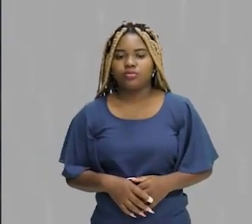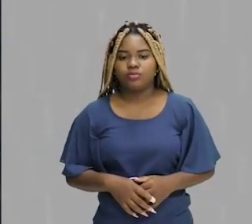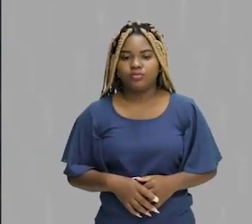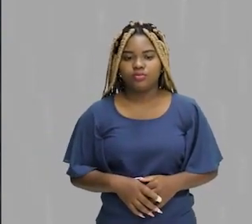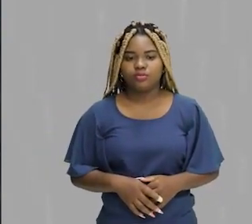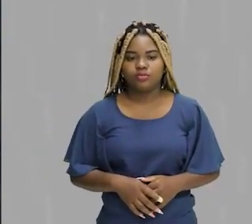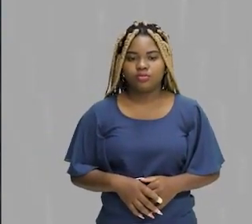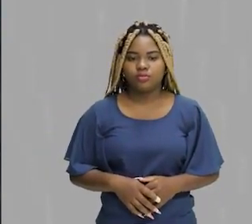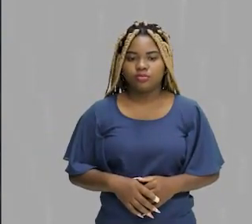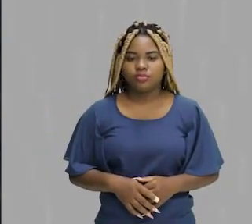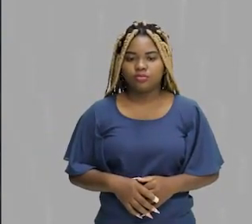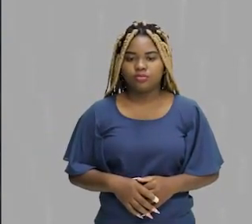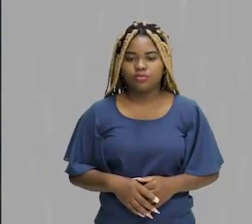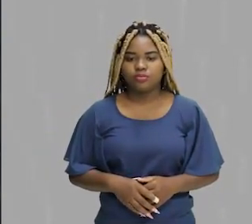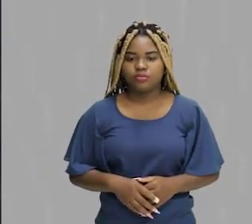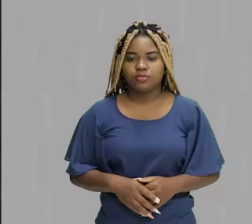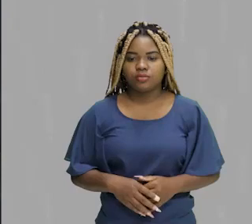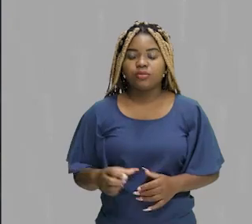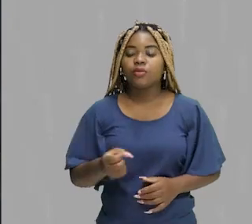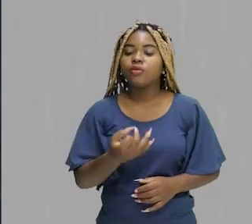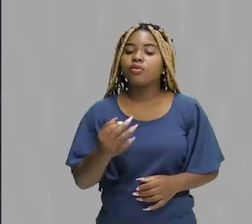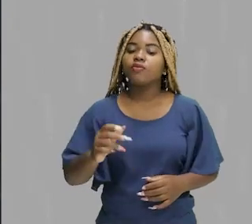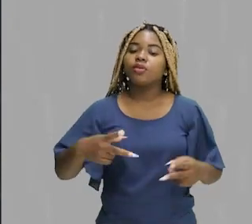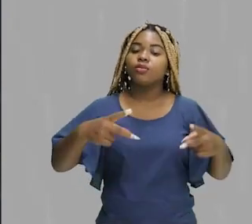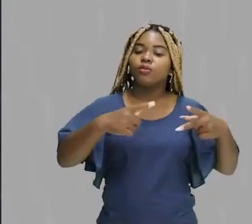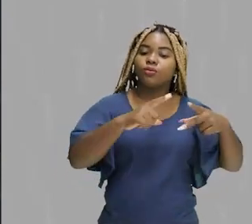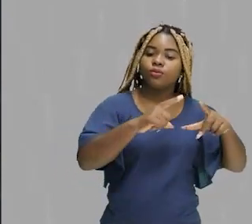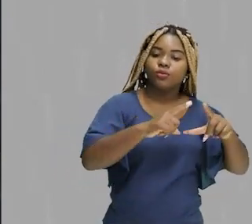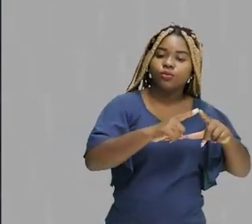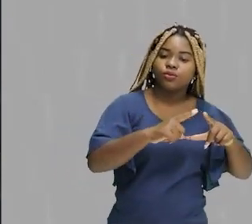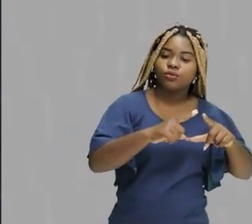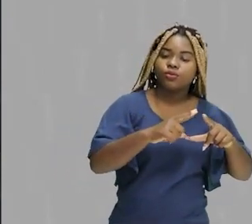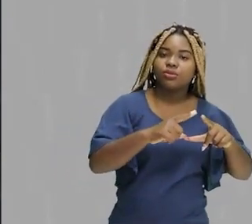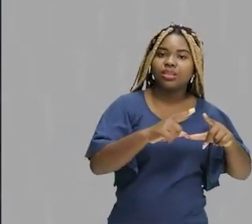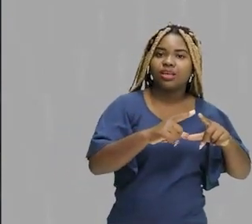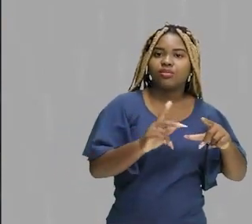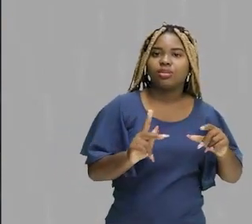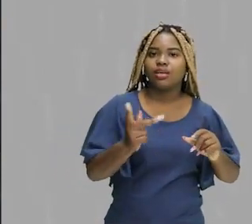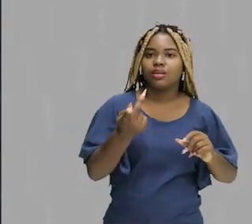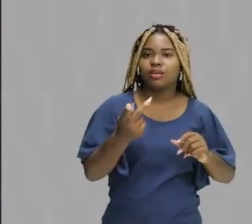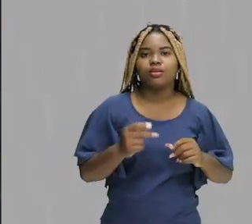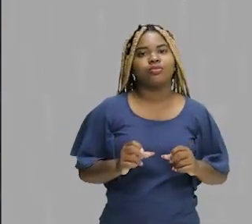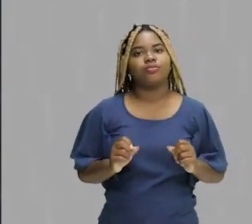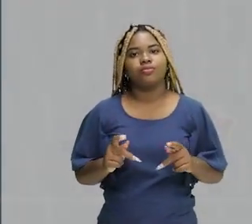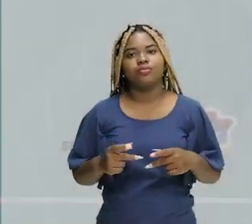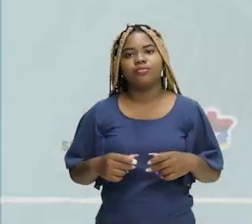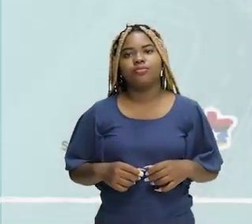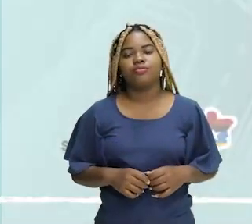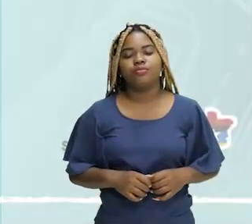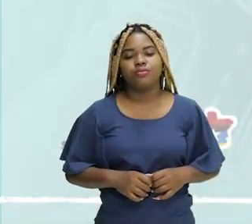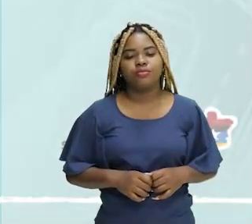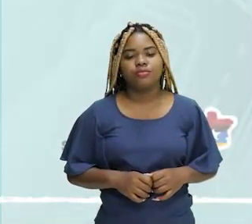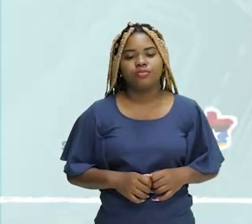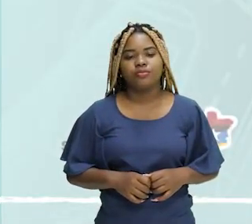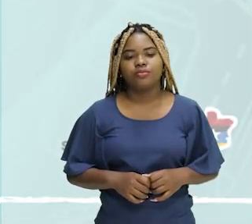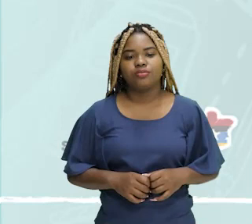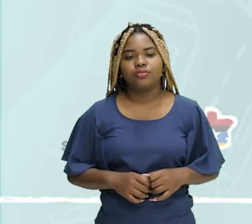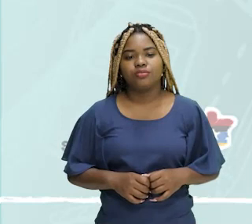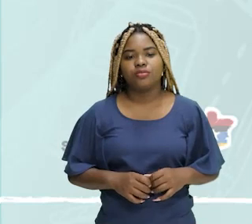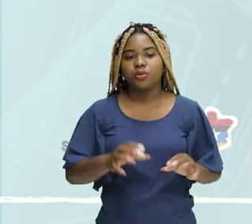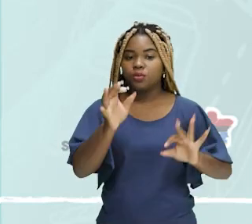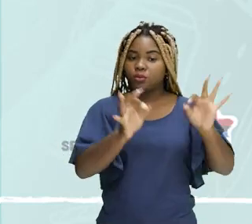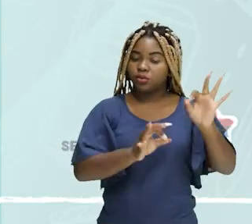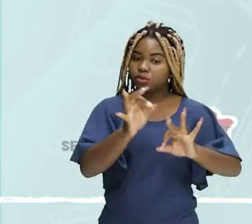dessa reação? Ou seja, quanto vale o ΔH dessa reação? Então, vamos lá, turma. Peguei